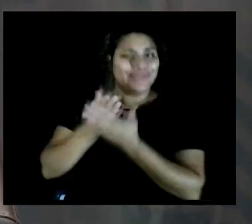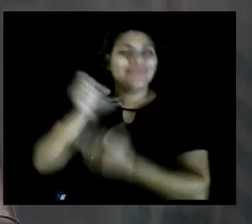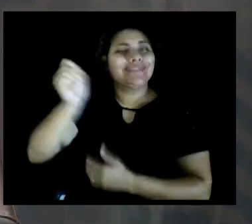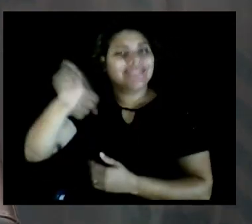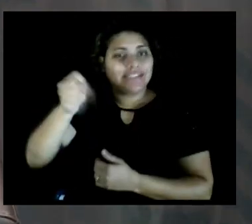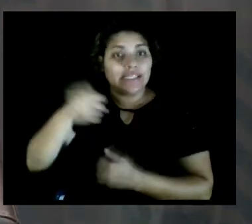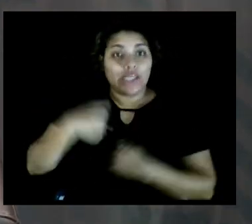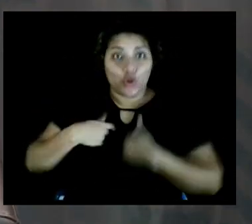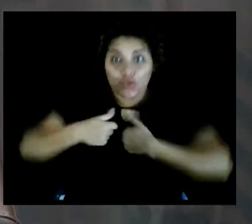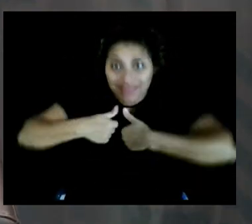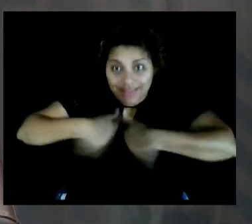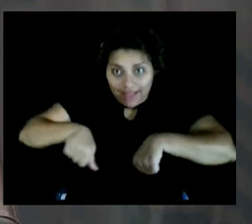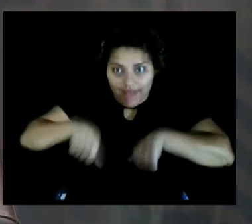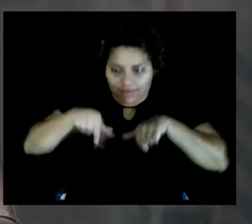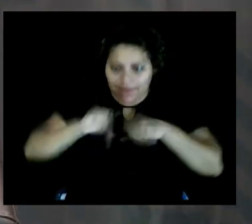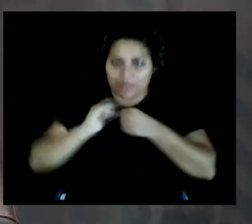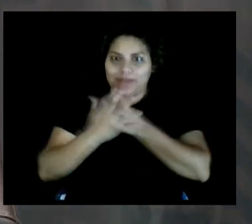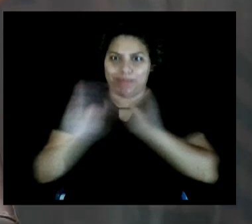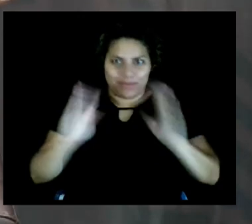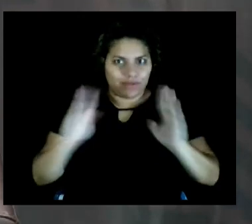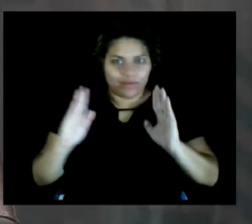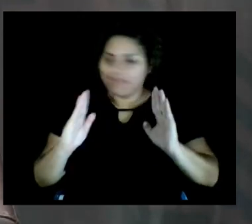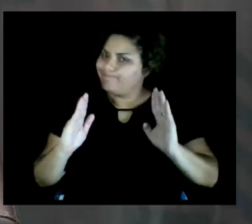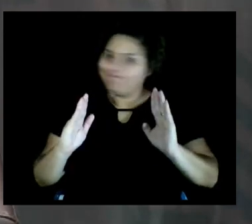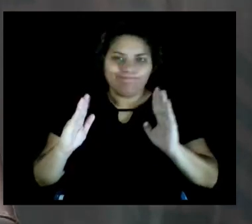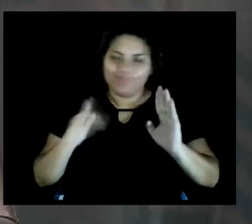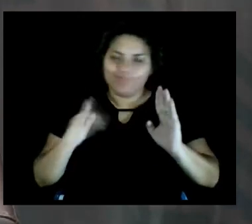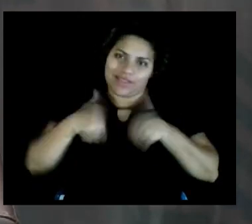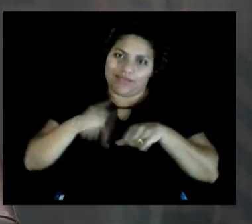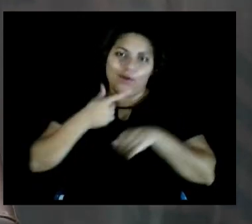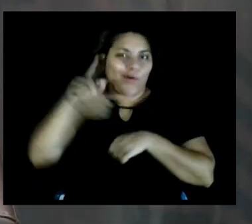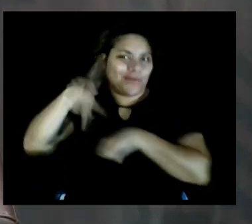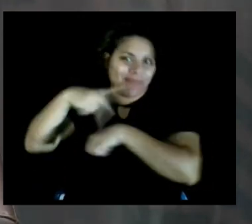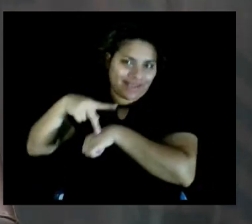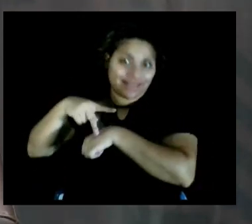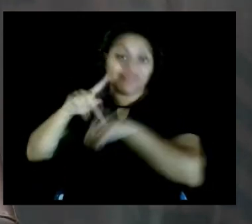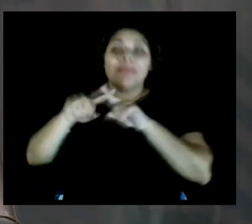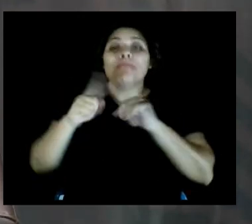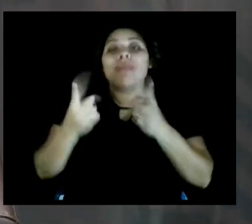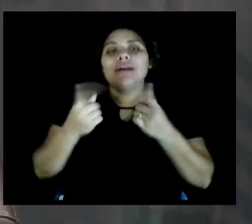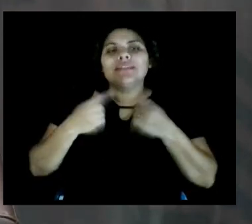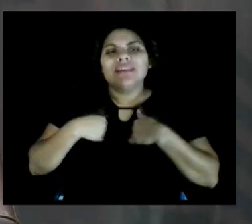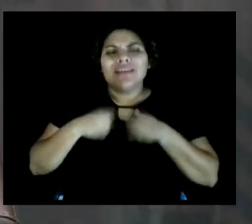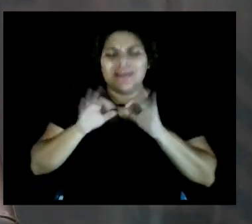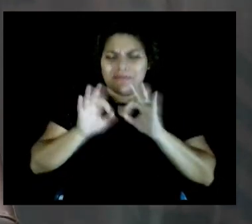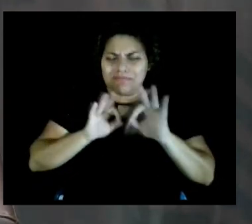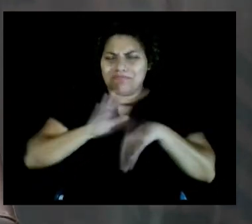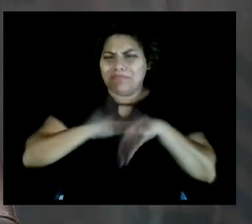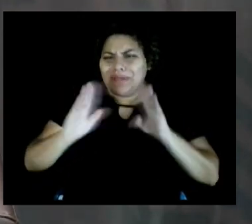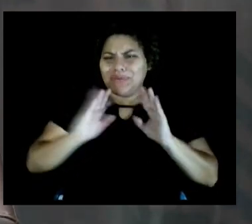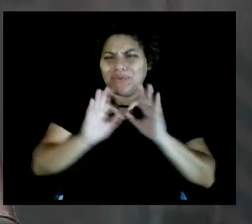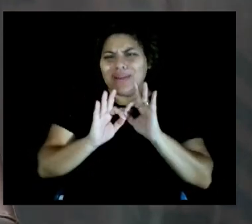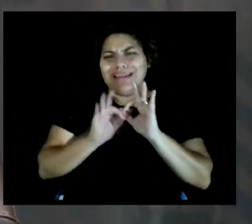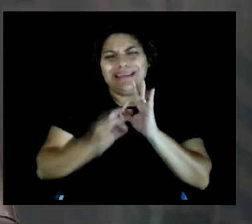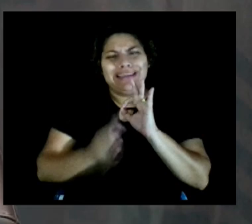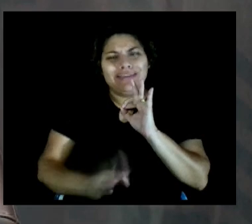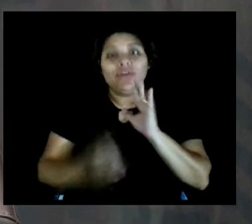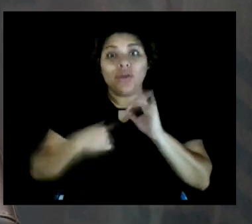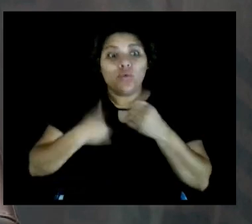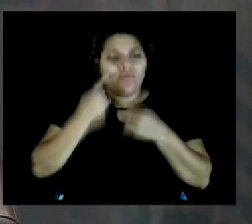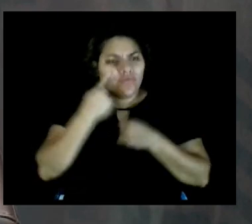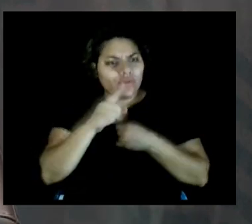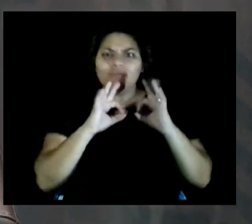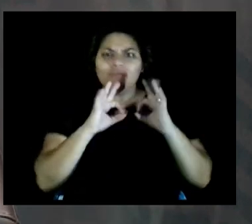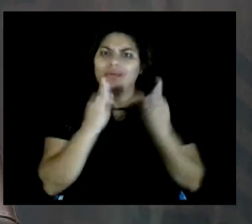familiares e amigos, e realmente foi um período muito extenso e muito triste. Então, eu vejo a nostalgia também como um movimento de